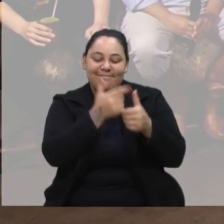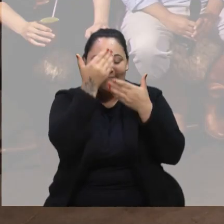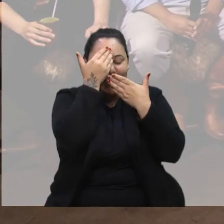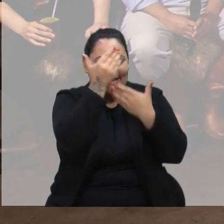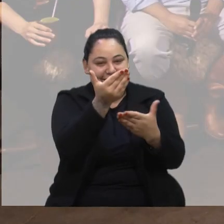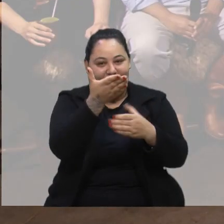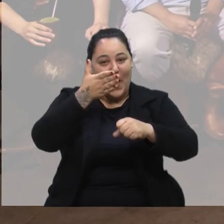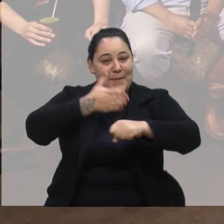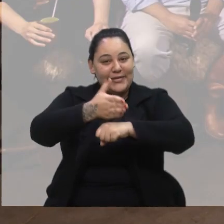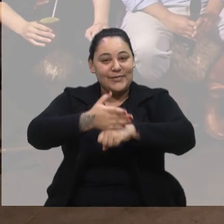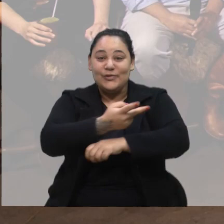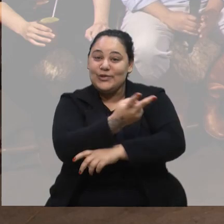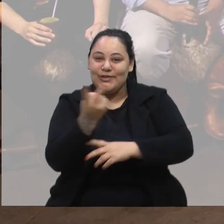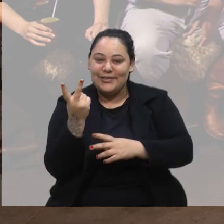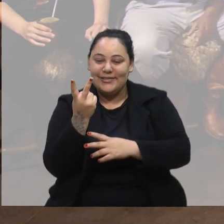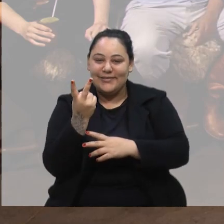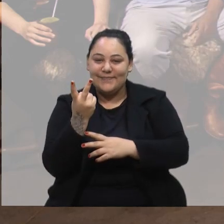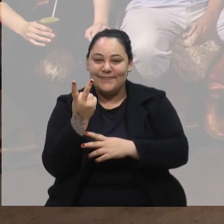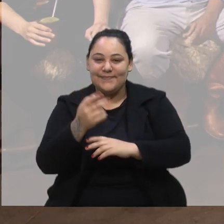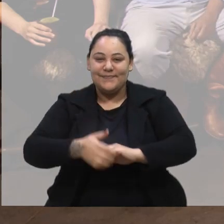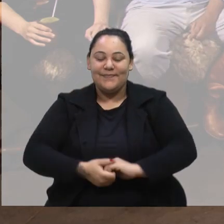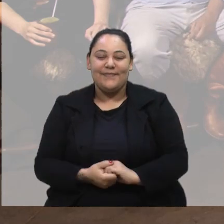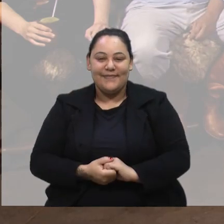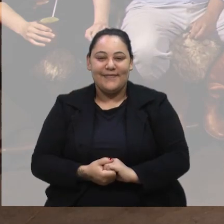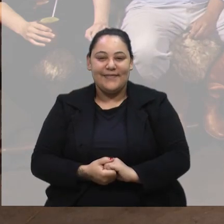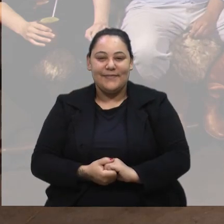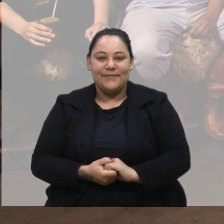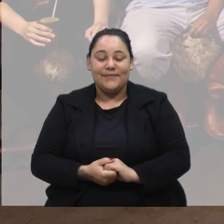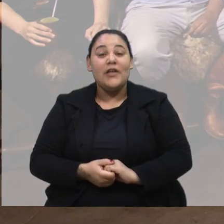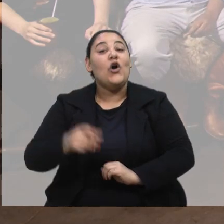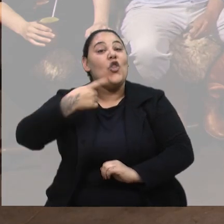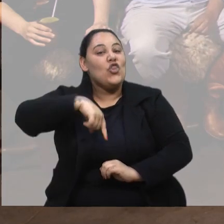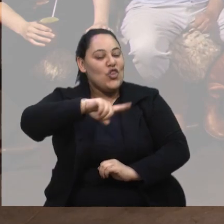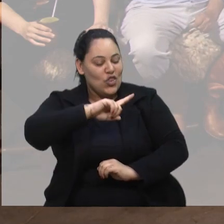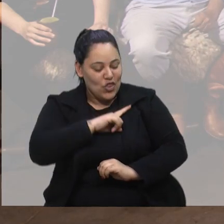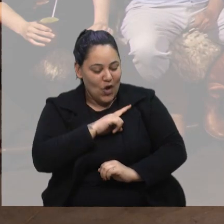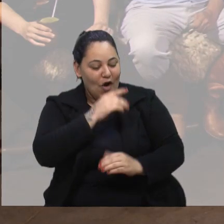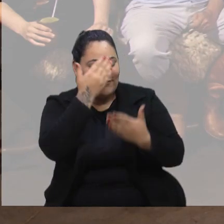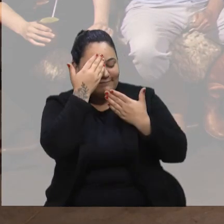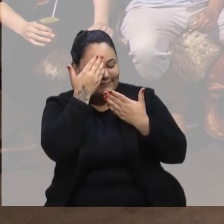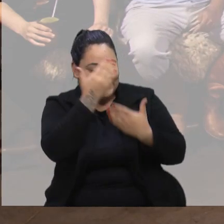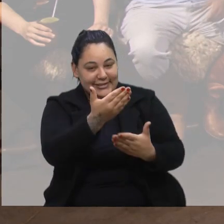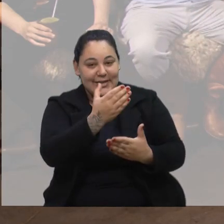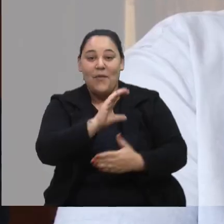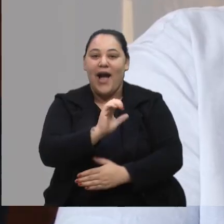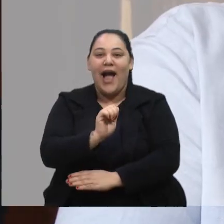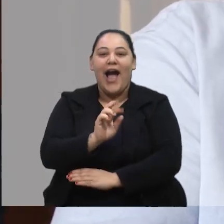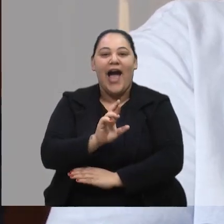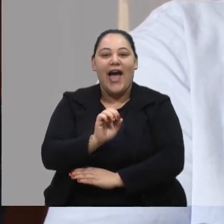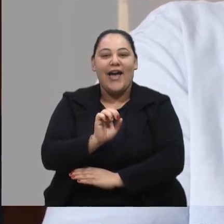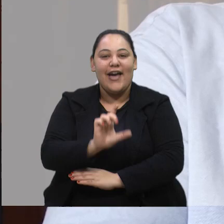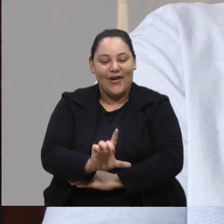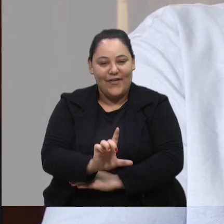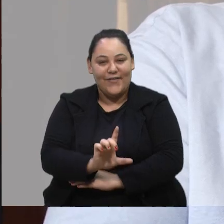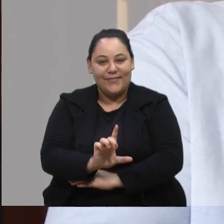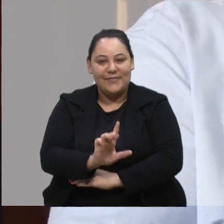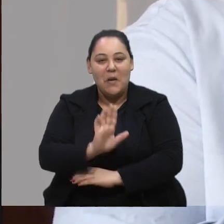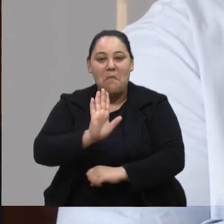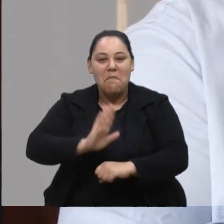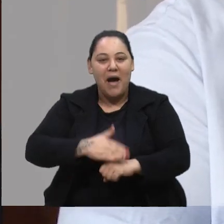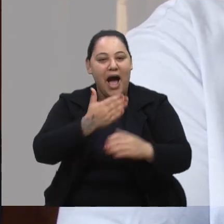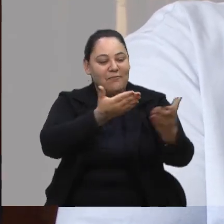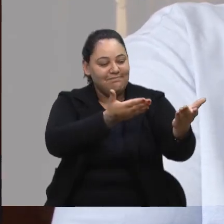vocês no Mais Cultura de hoje. A gente que agradece, Carol, por mais um